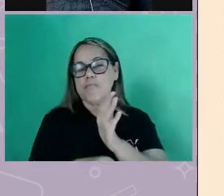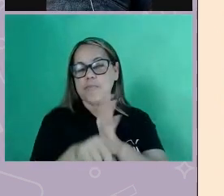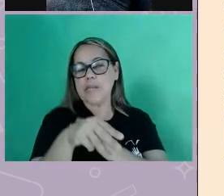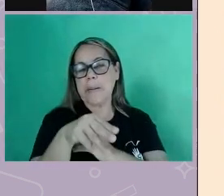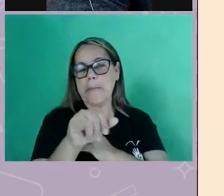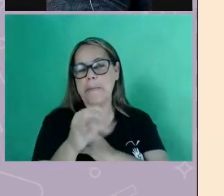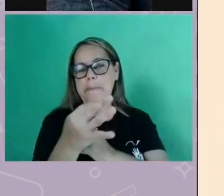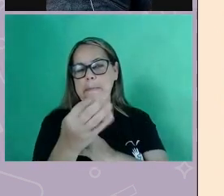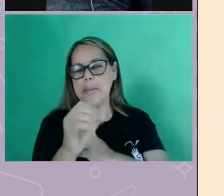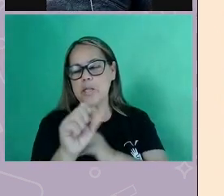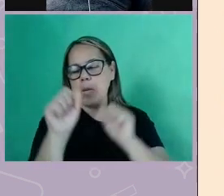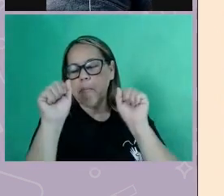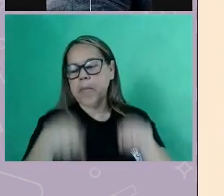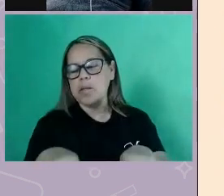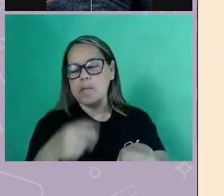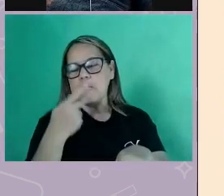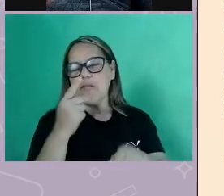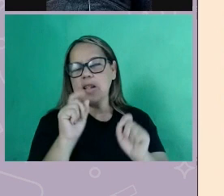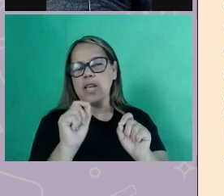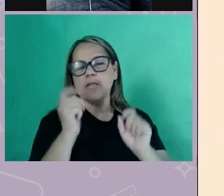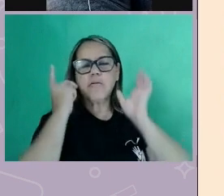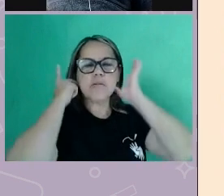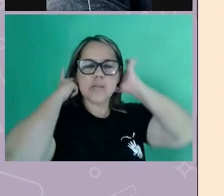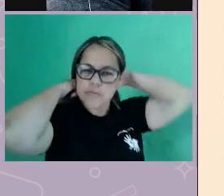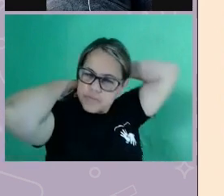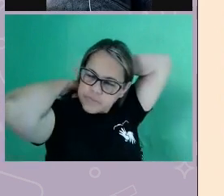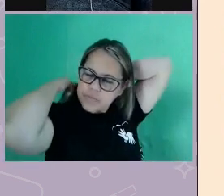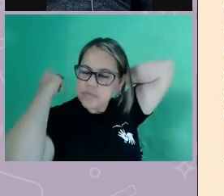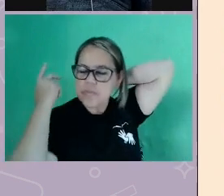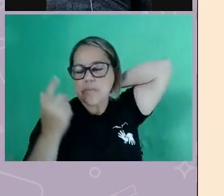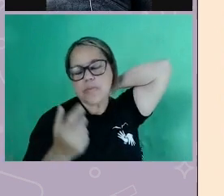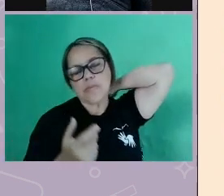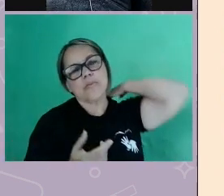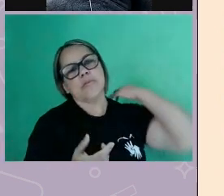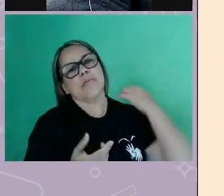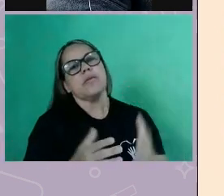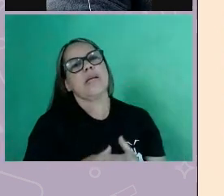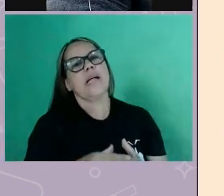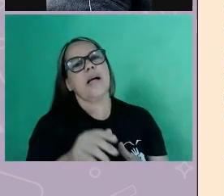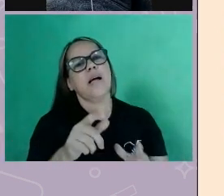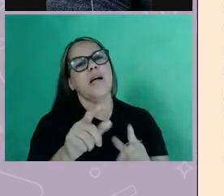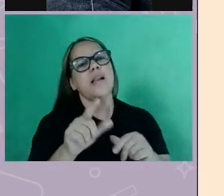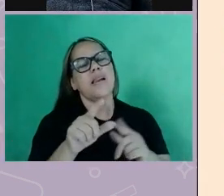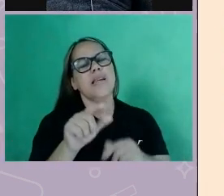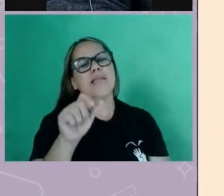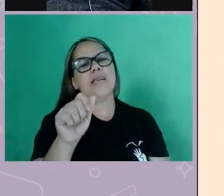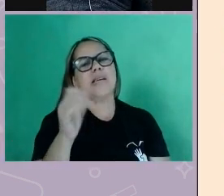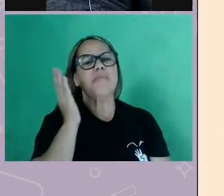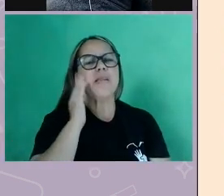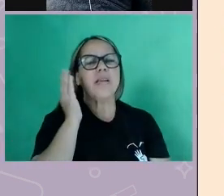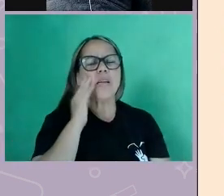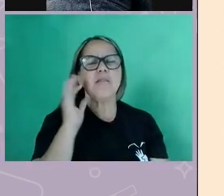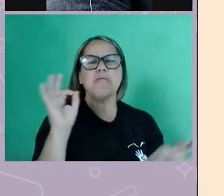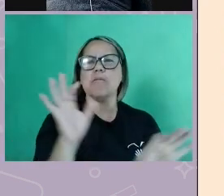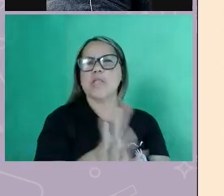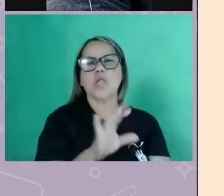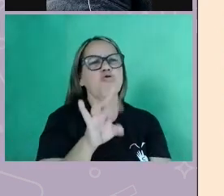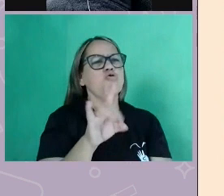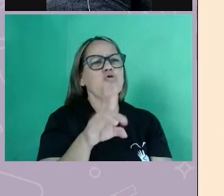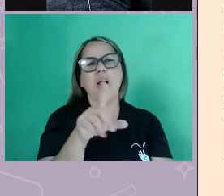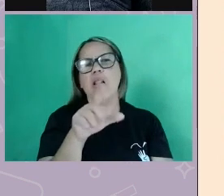podemos dizer que letra A tendemos a concluir que não passam de lendas